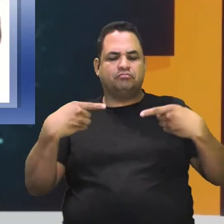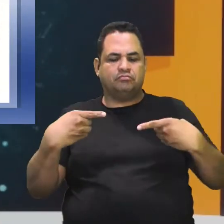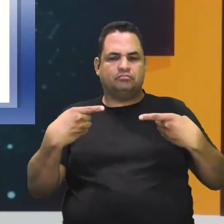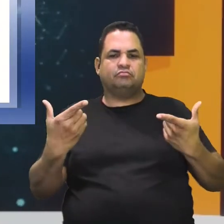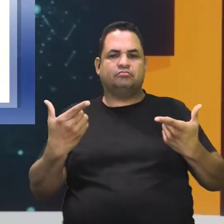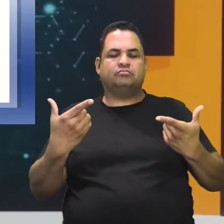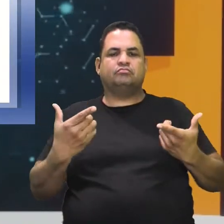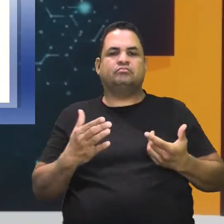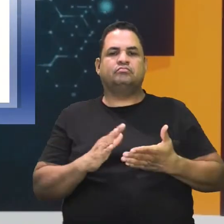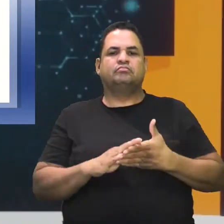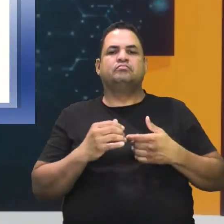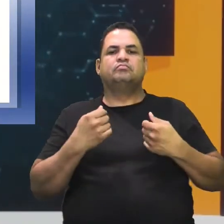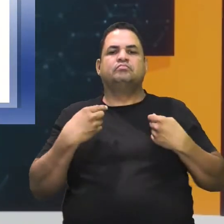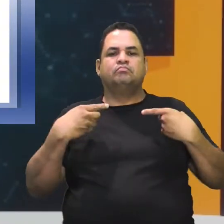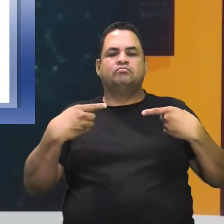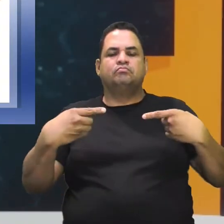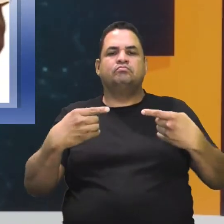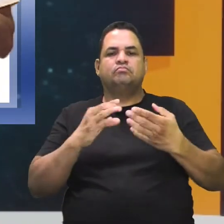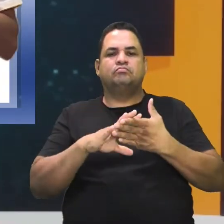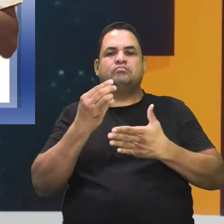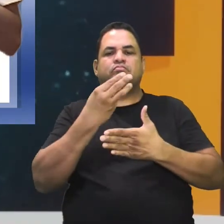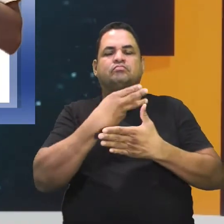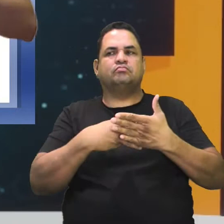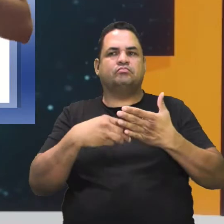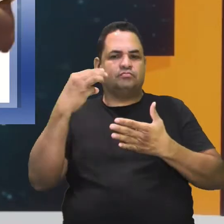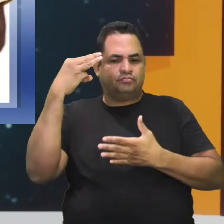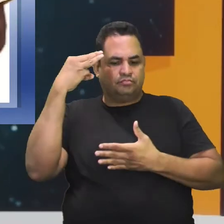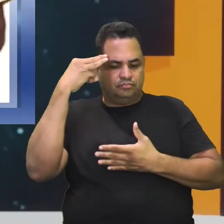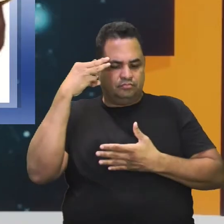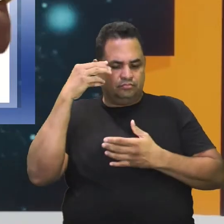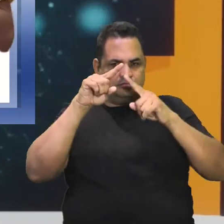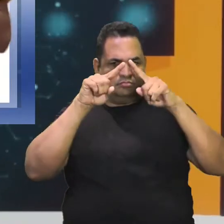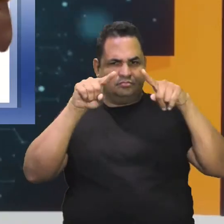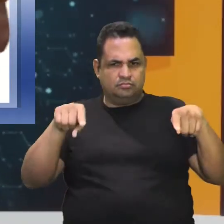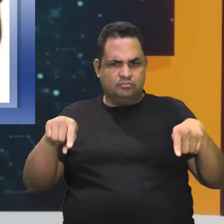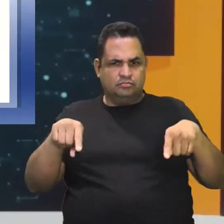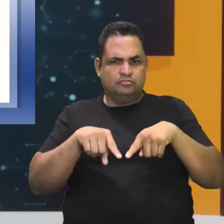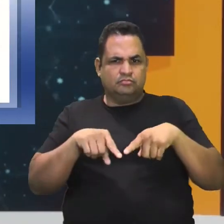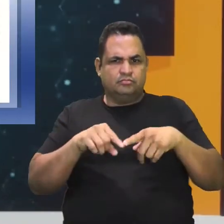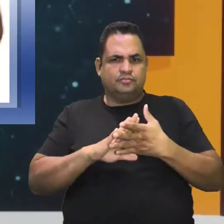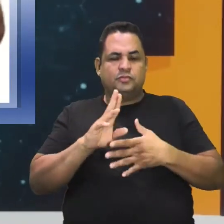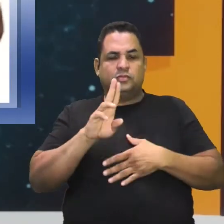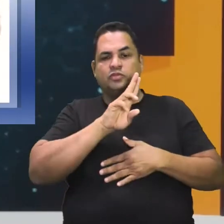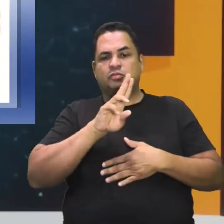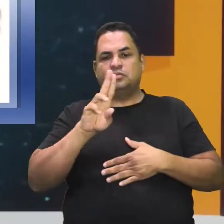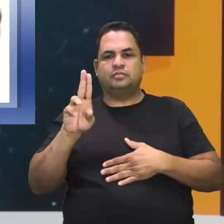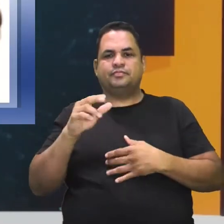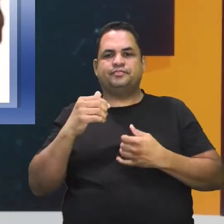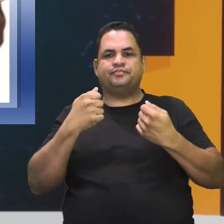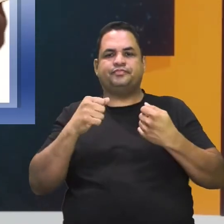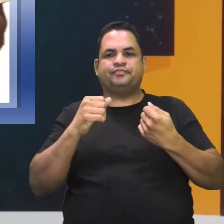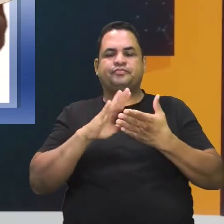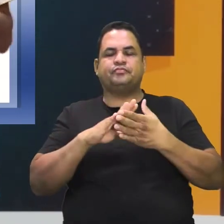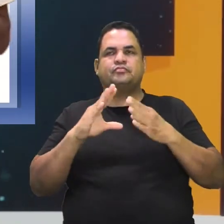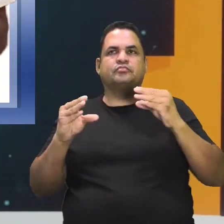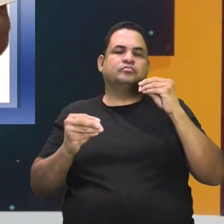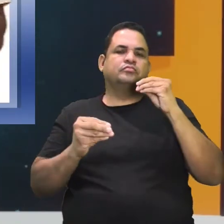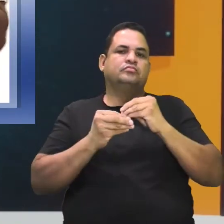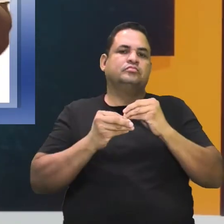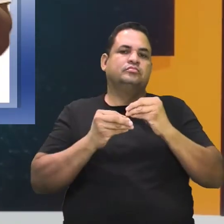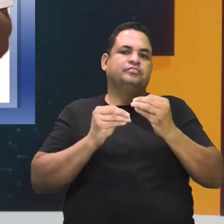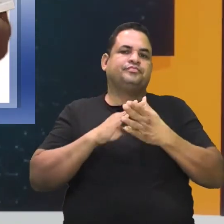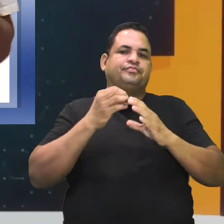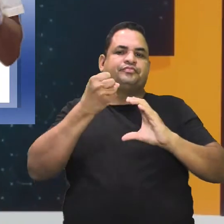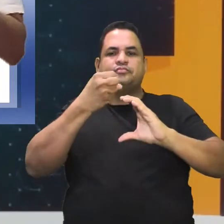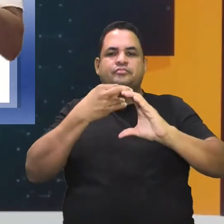né? Eles poderem fazer um mapa mental sobre os triângulos, porque aqui nós colocamos só os nomes. Você pode complementar aí colocando